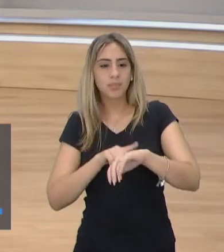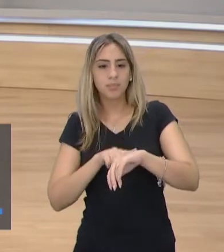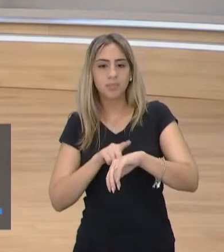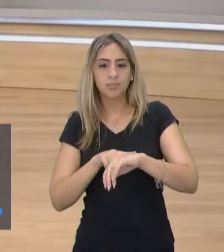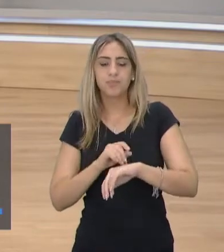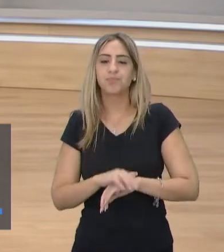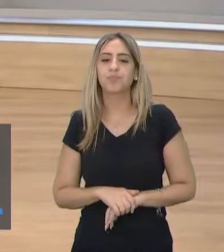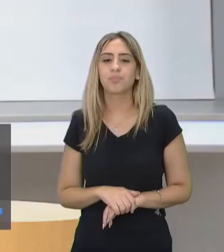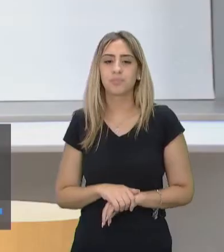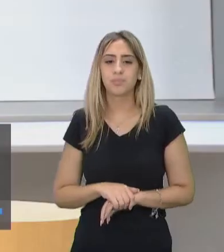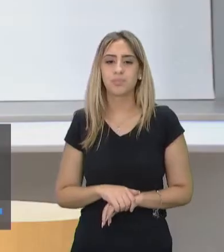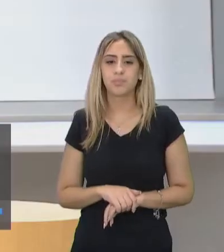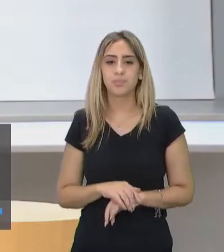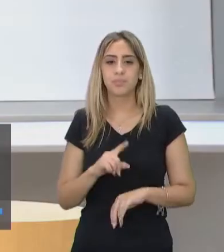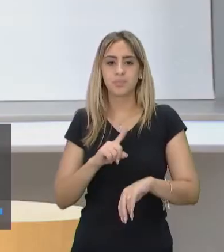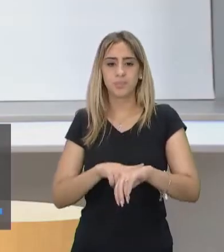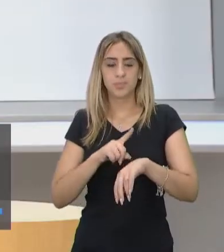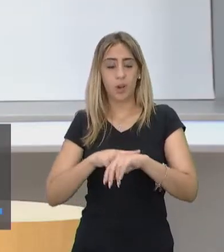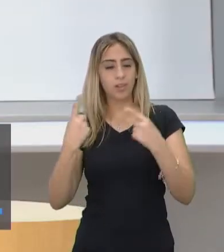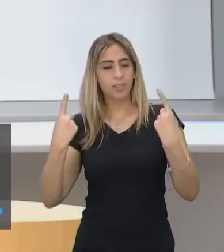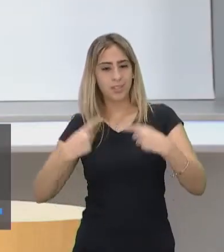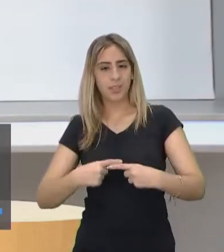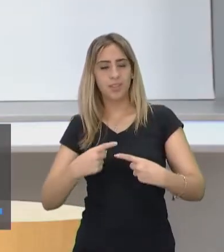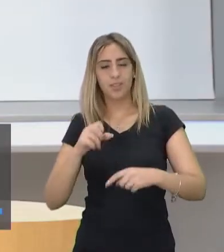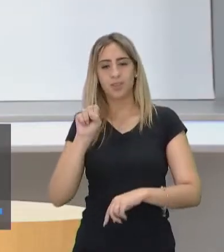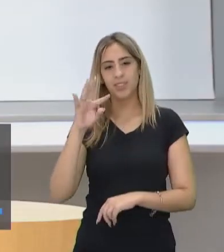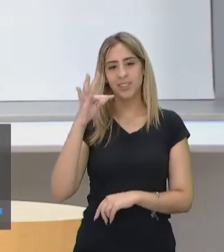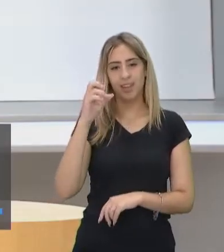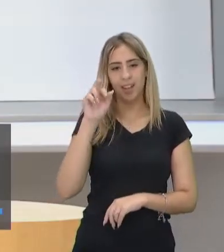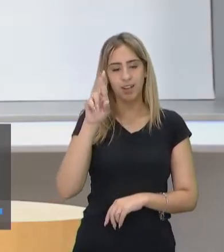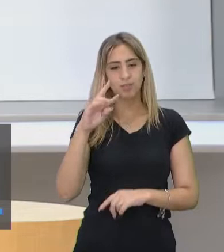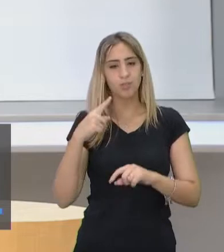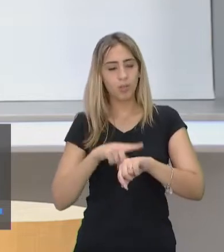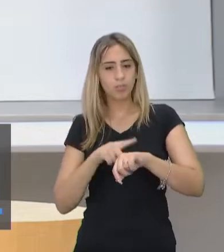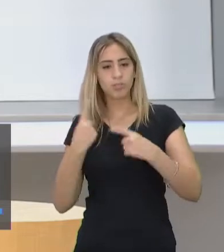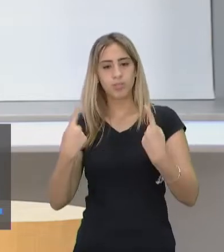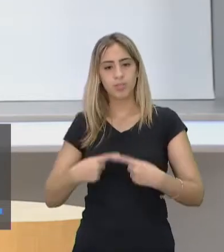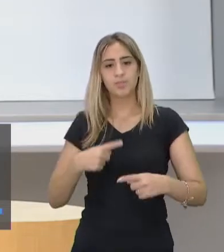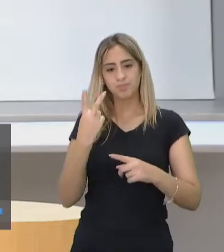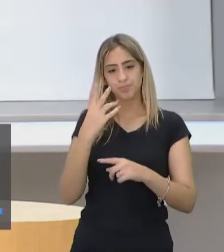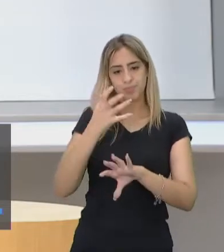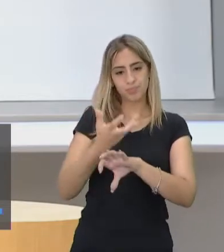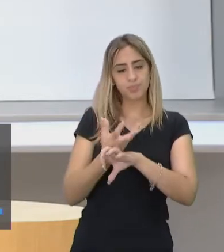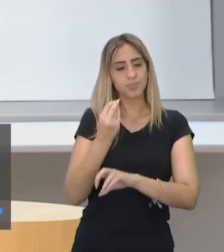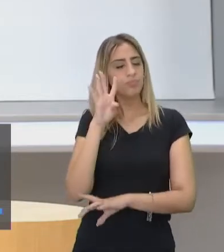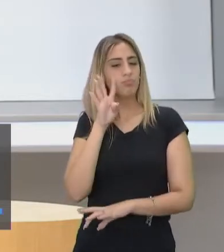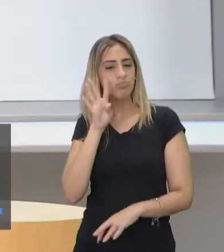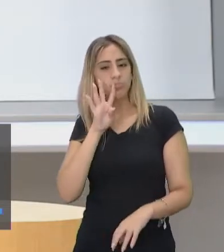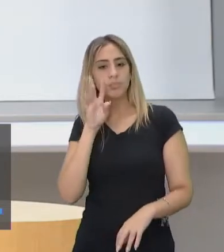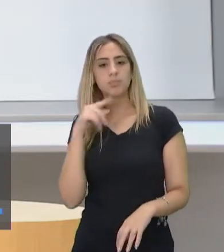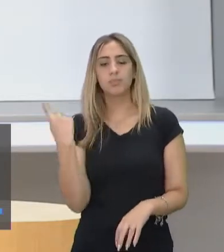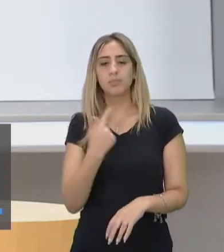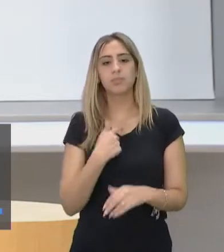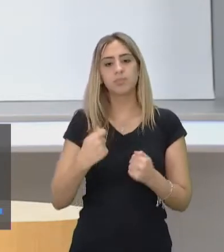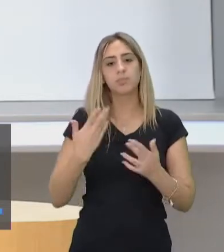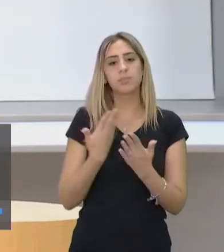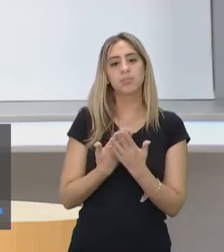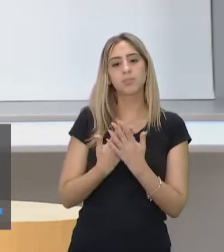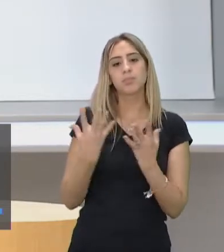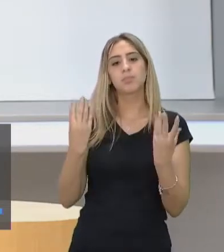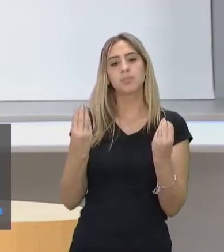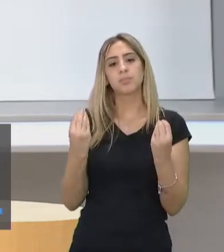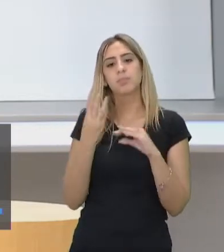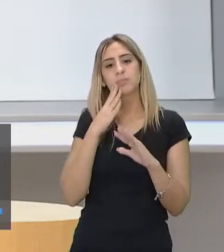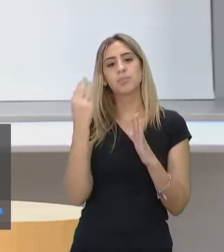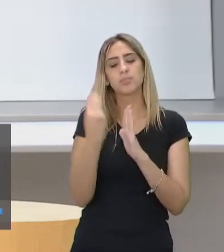É Start, hora do desafio. Então são dois componentes também muito bacanas que a gente tem estudado muito